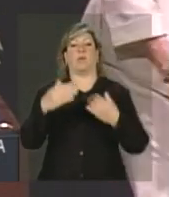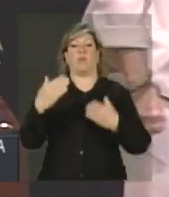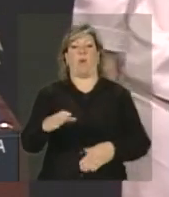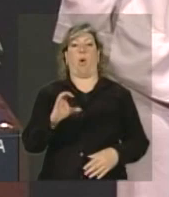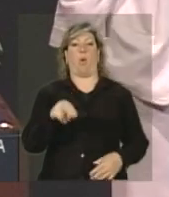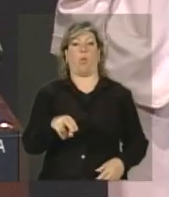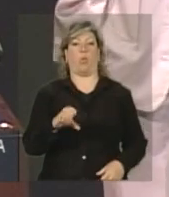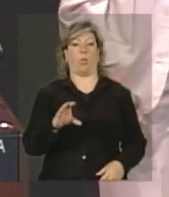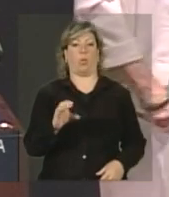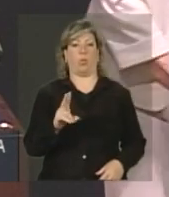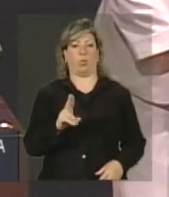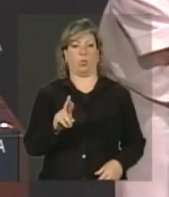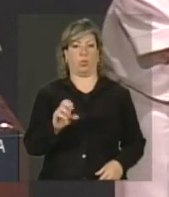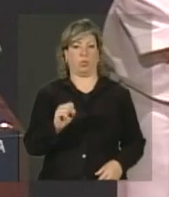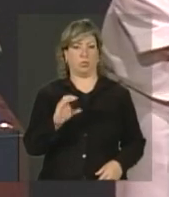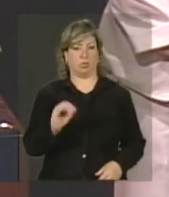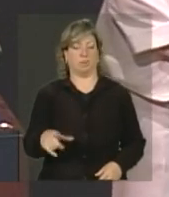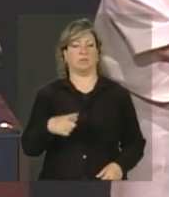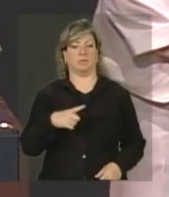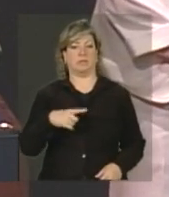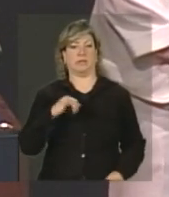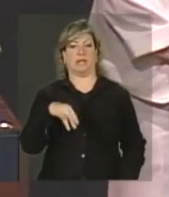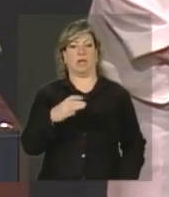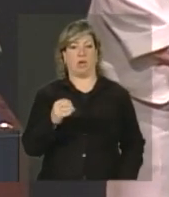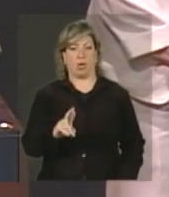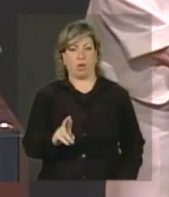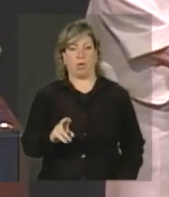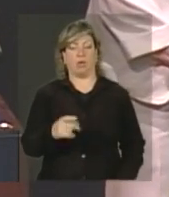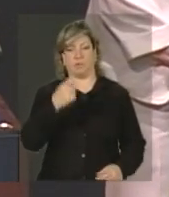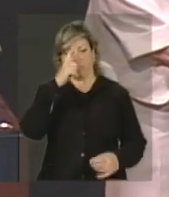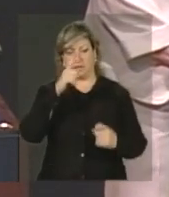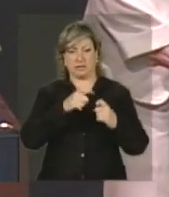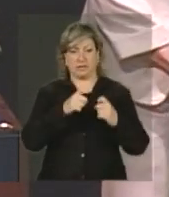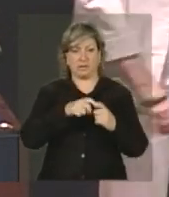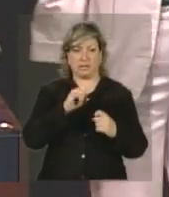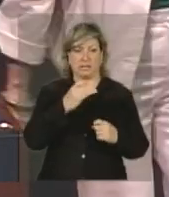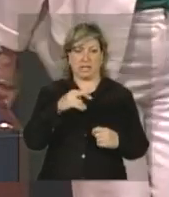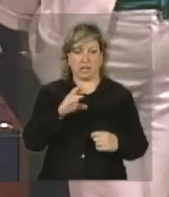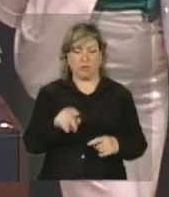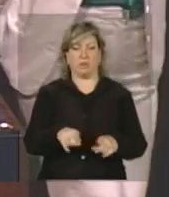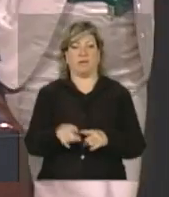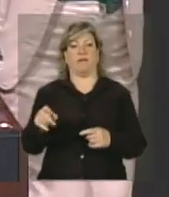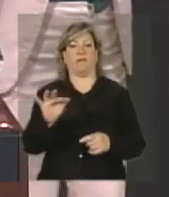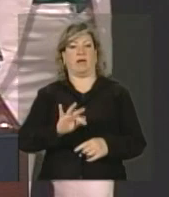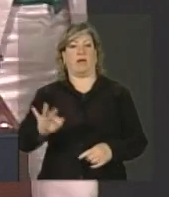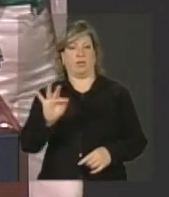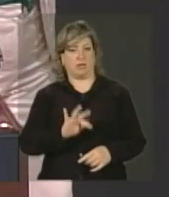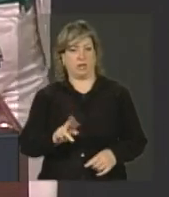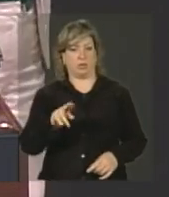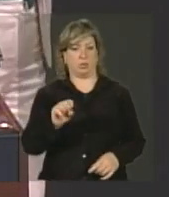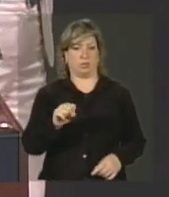paixões profissionais do Calil, INCOR, Hospital Sírio-Libanês e Faculdade de Medicina da USP.